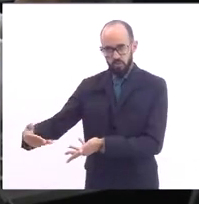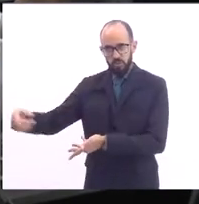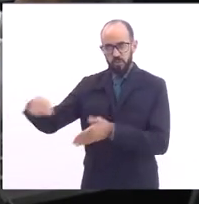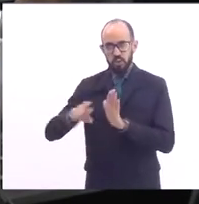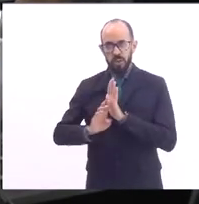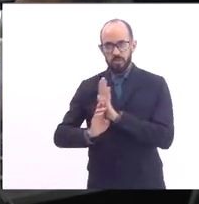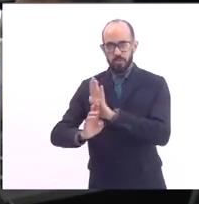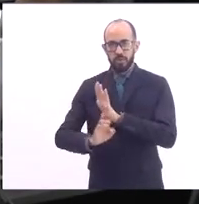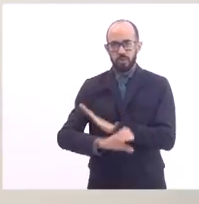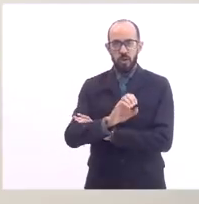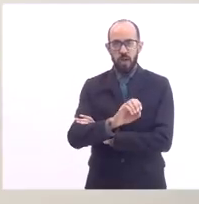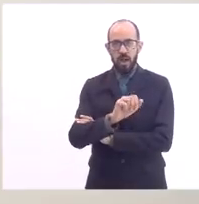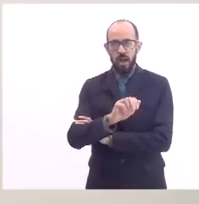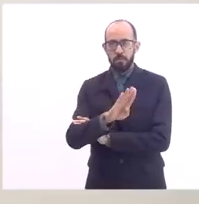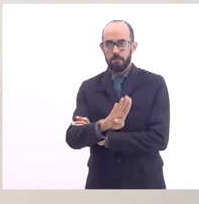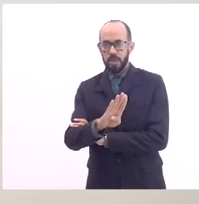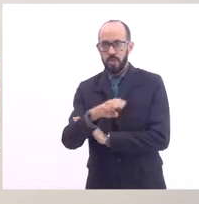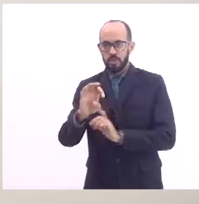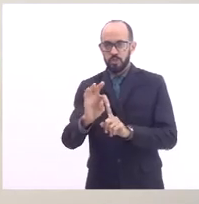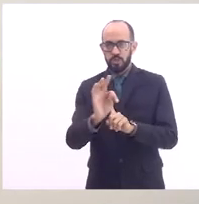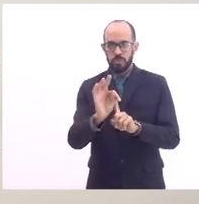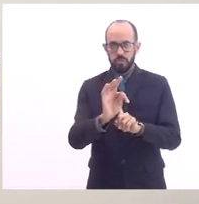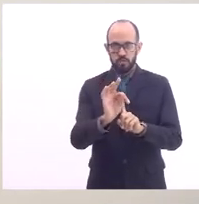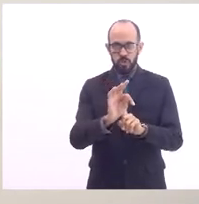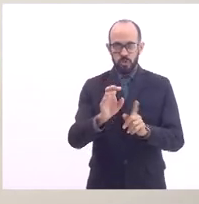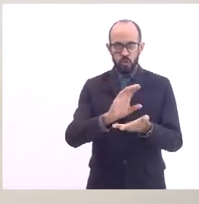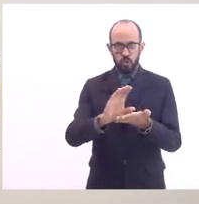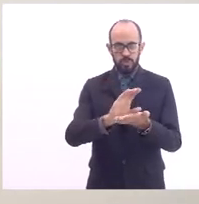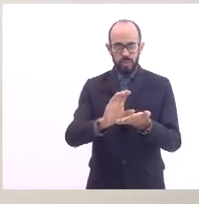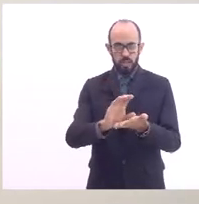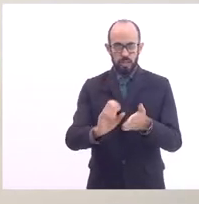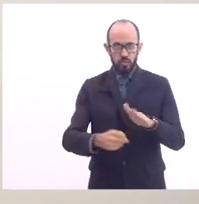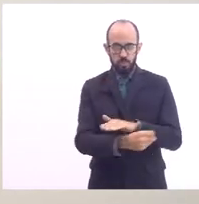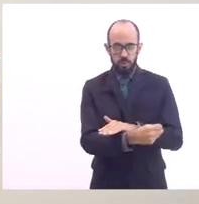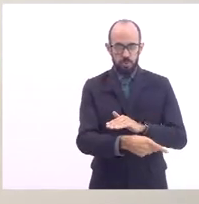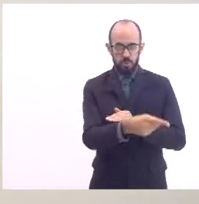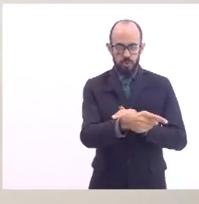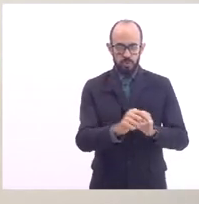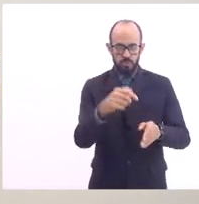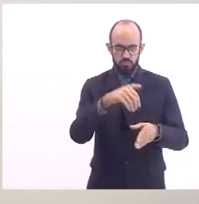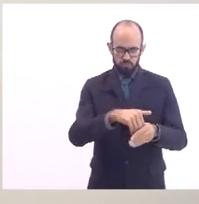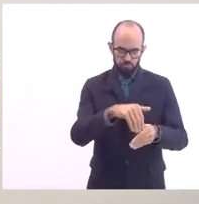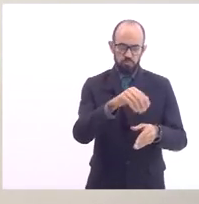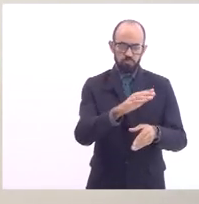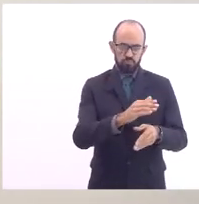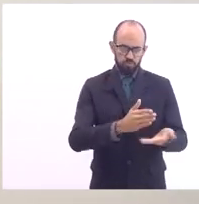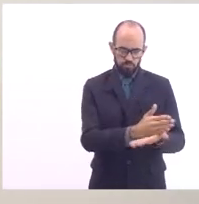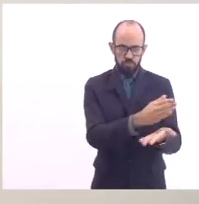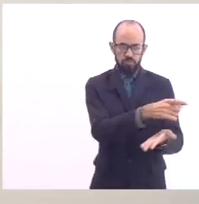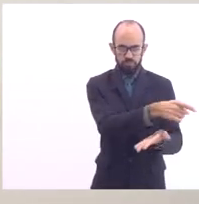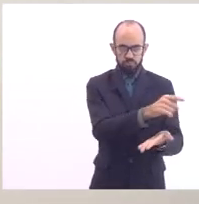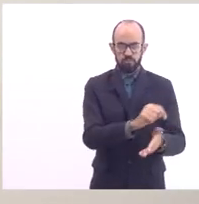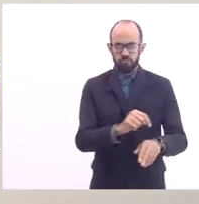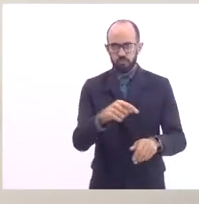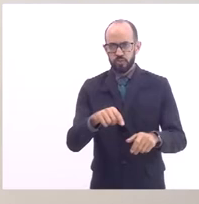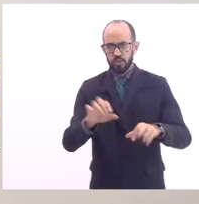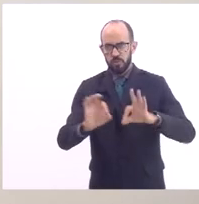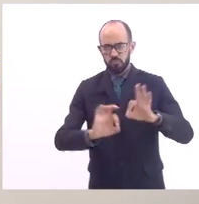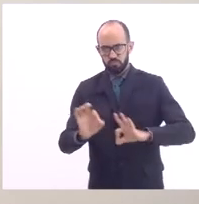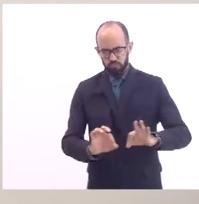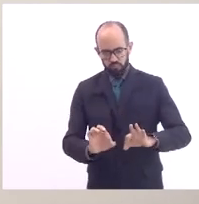aqui o AB Teresópolis, da qual sou conselheiro eleito, já no terceiro mandato. Estamos procurando fazer um trabalho lá